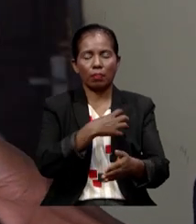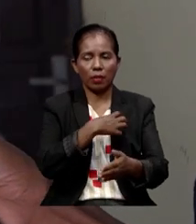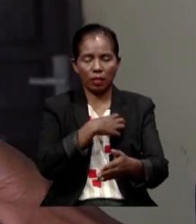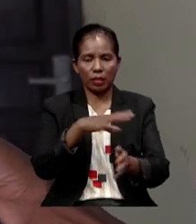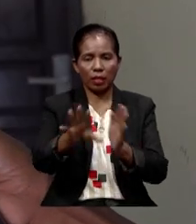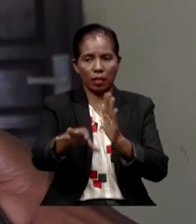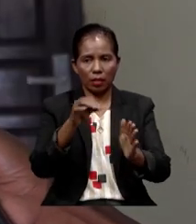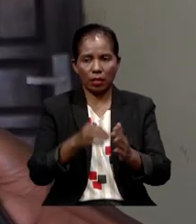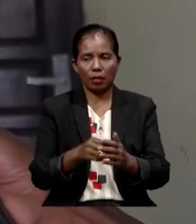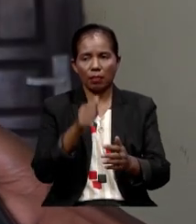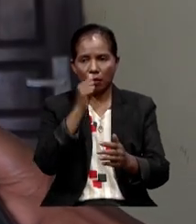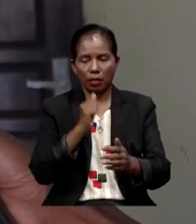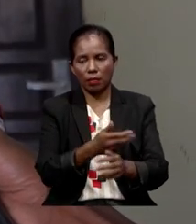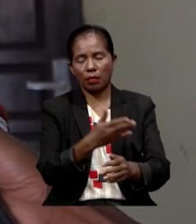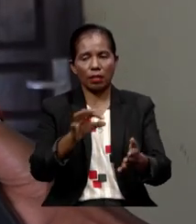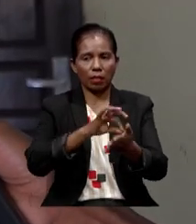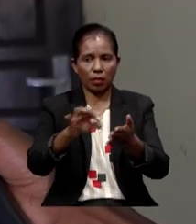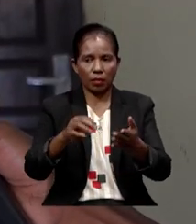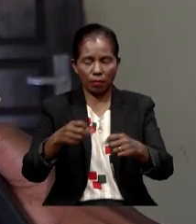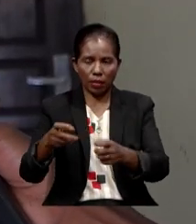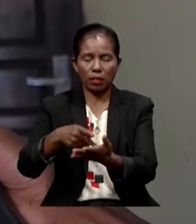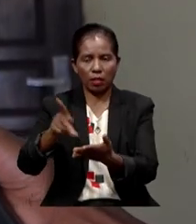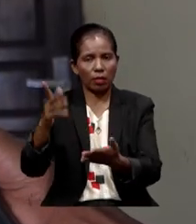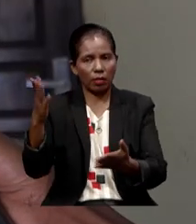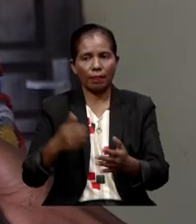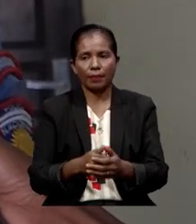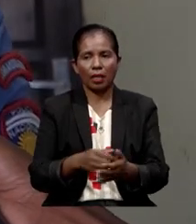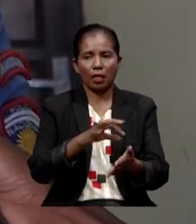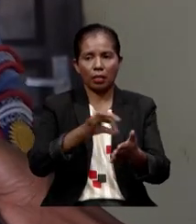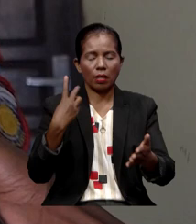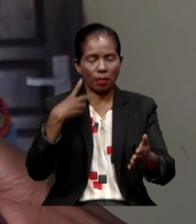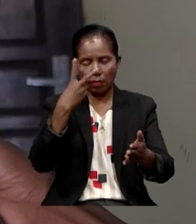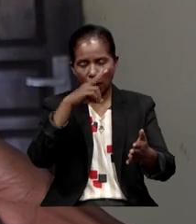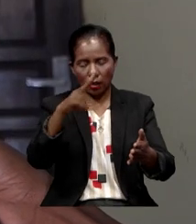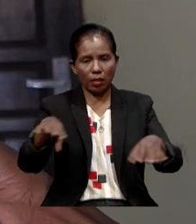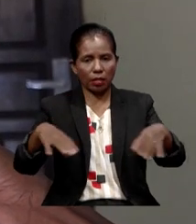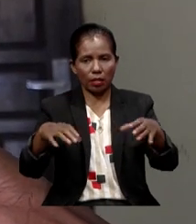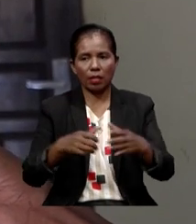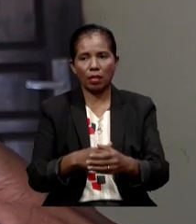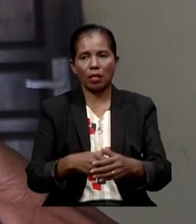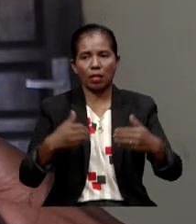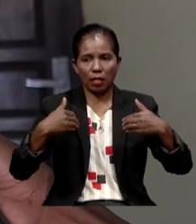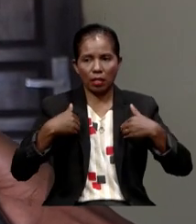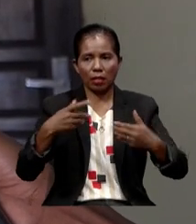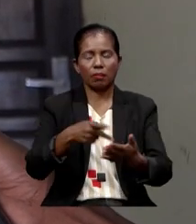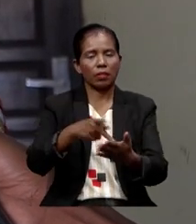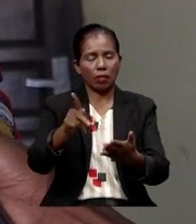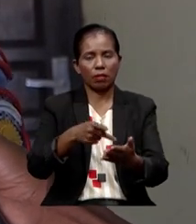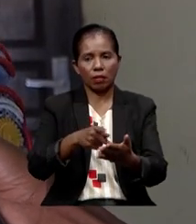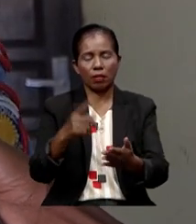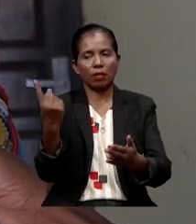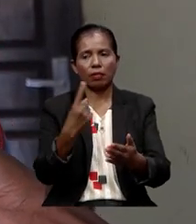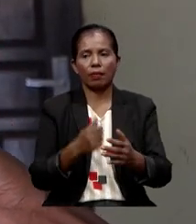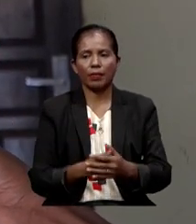hetan. Paciência, bele ima registro, mas se ba selo na ba. Depois, ima deja registro, amba cheque sistema, quando ia, ima selo na fatin. Agora,